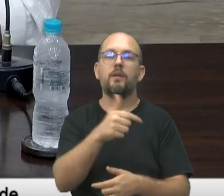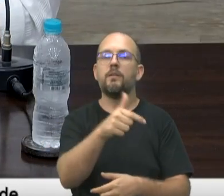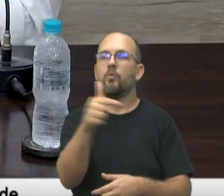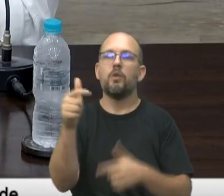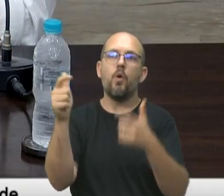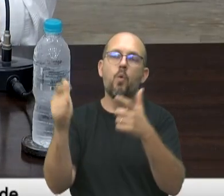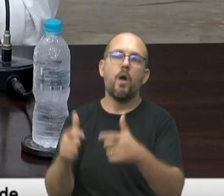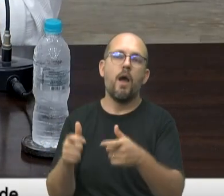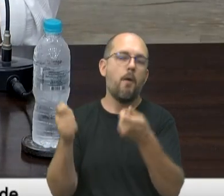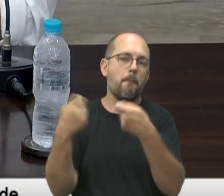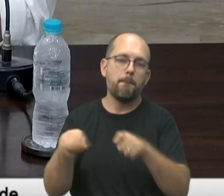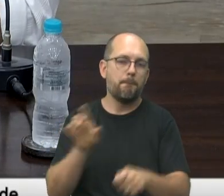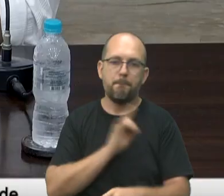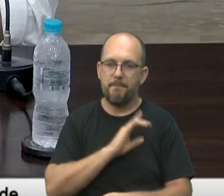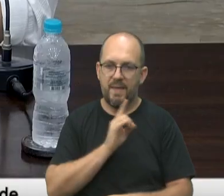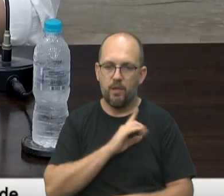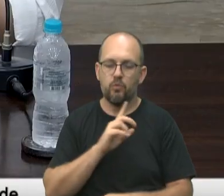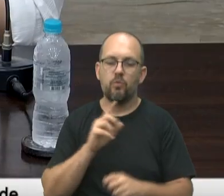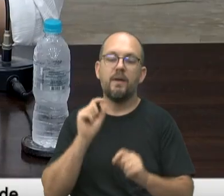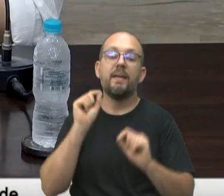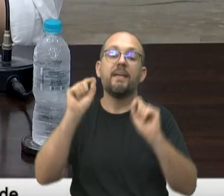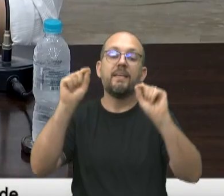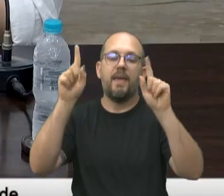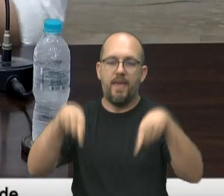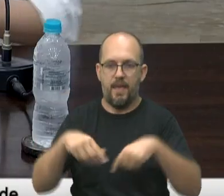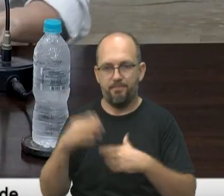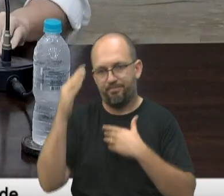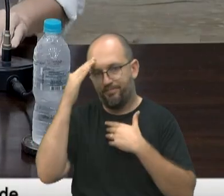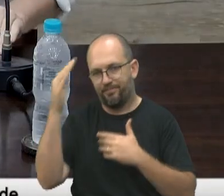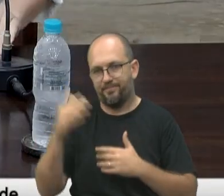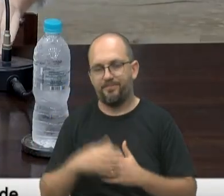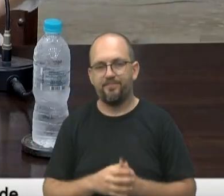alguém precise ter medo de ser quem se é. Muito obrigado.